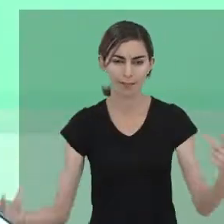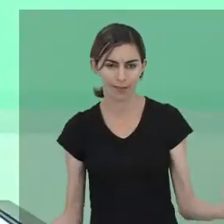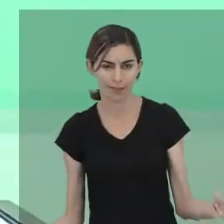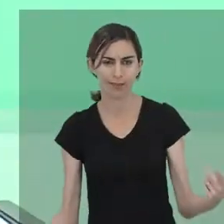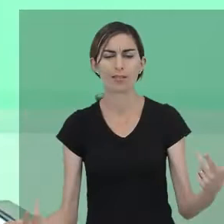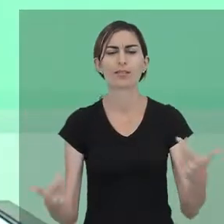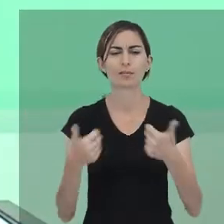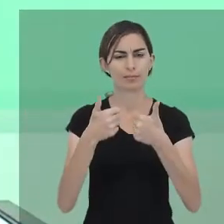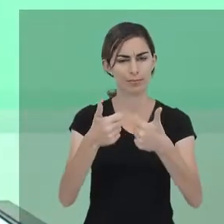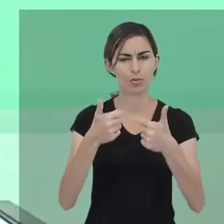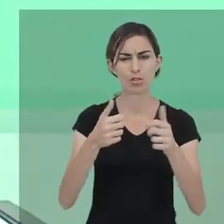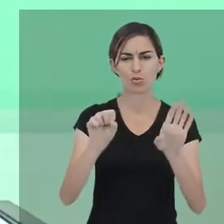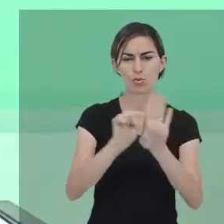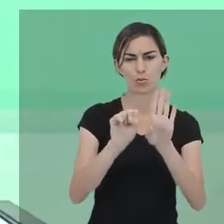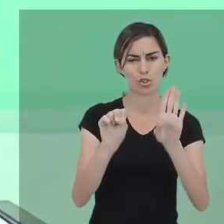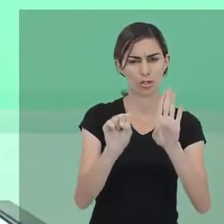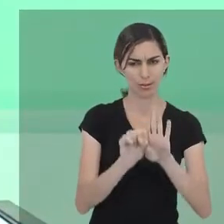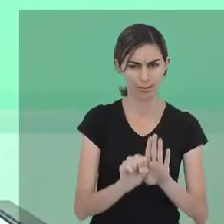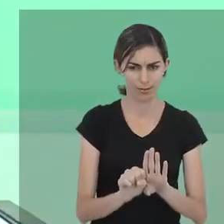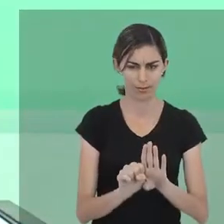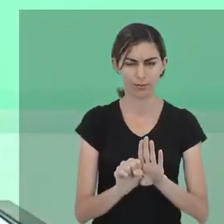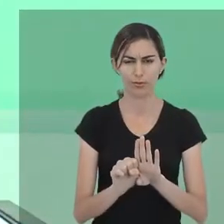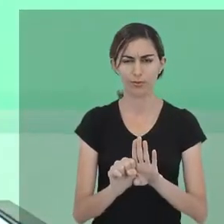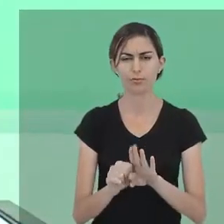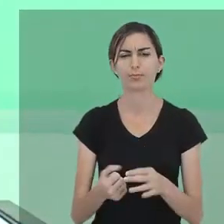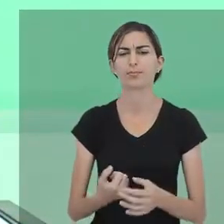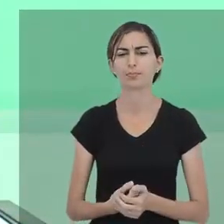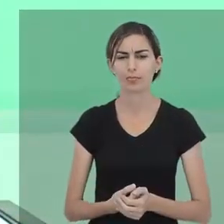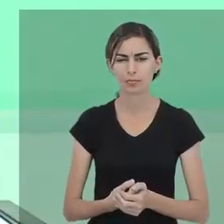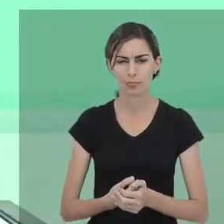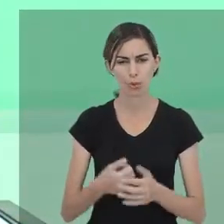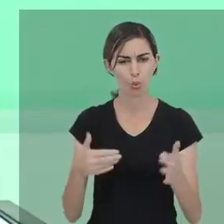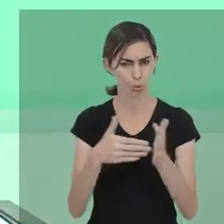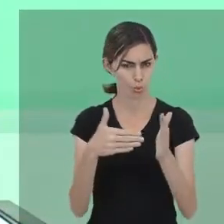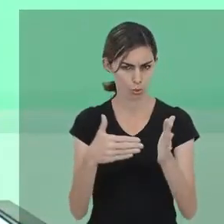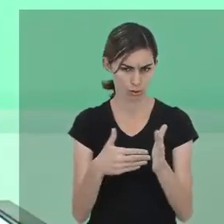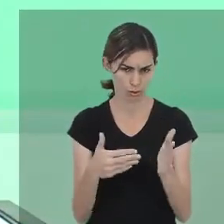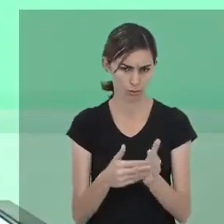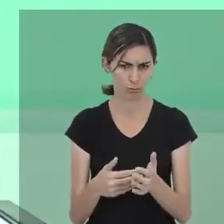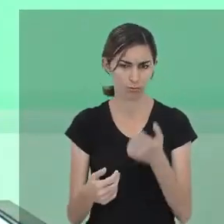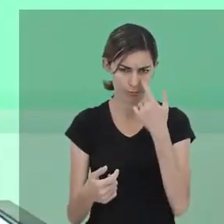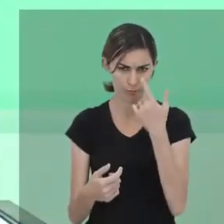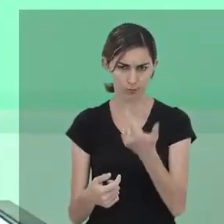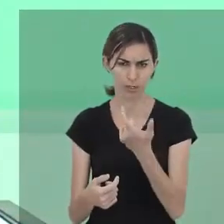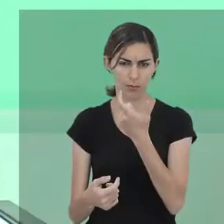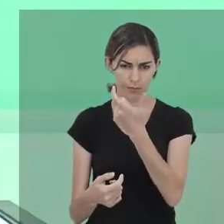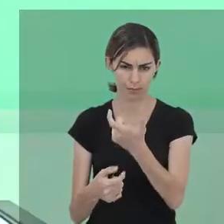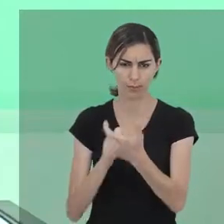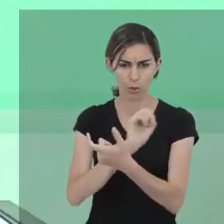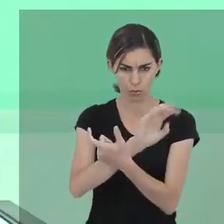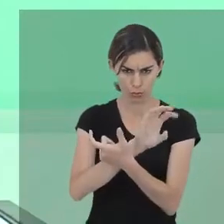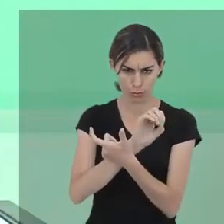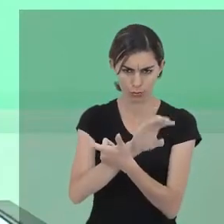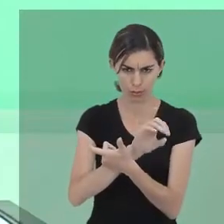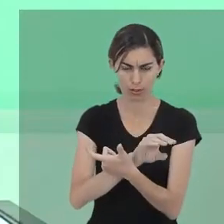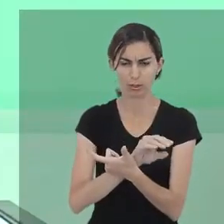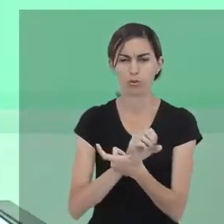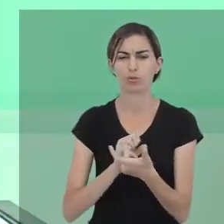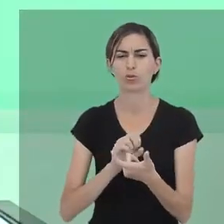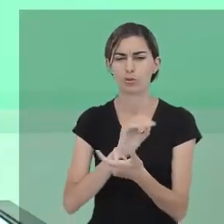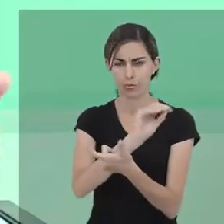num substantivo, ok? E por último, que a gente vai ver, é o sufixo que vai